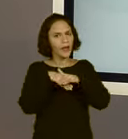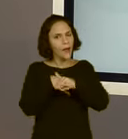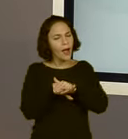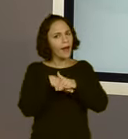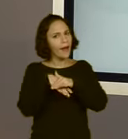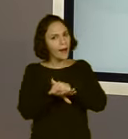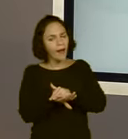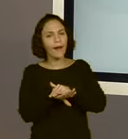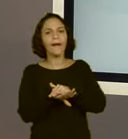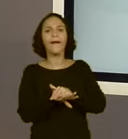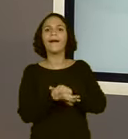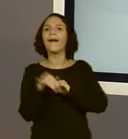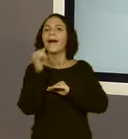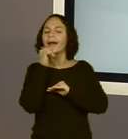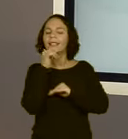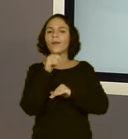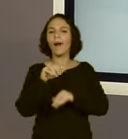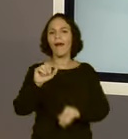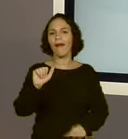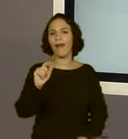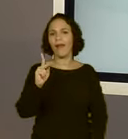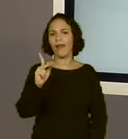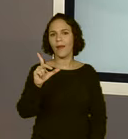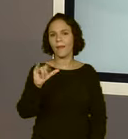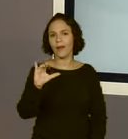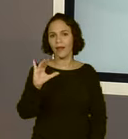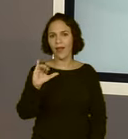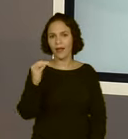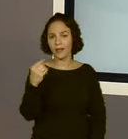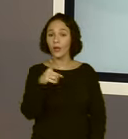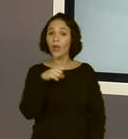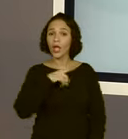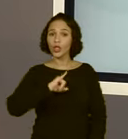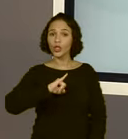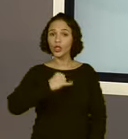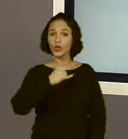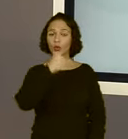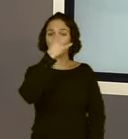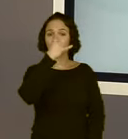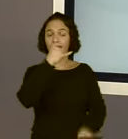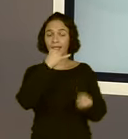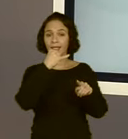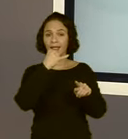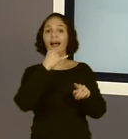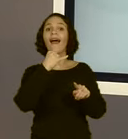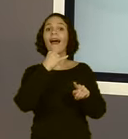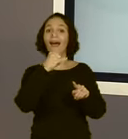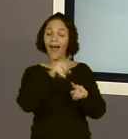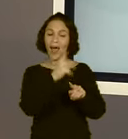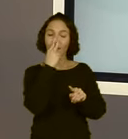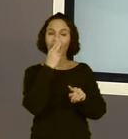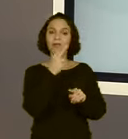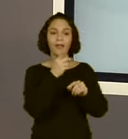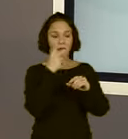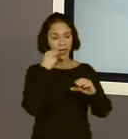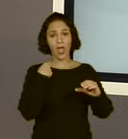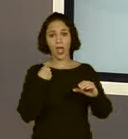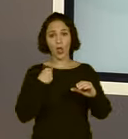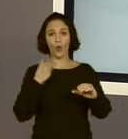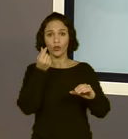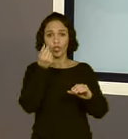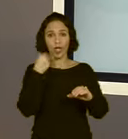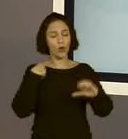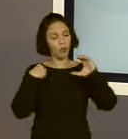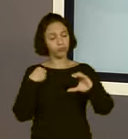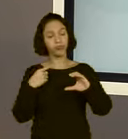e coloca ele numa aplicação, ele vai render juros para você e esses juros vão gerar um recurso ainda maior